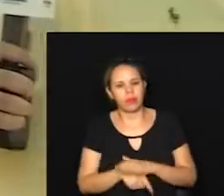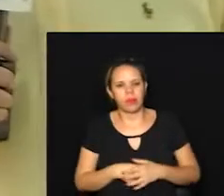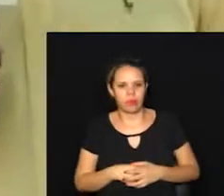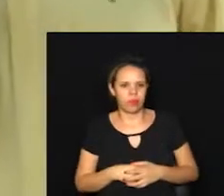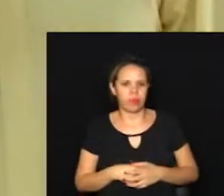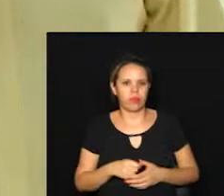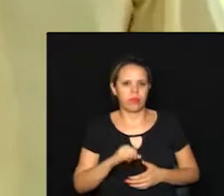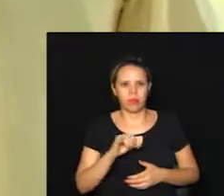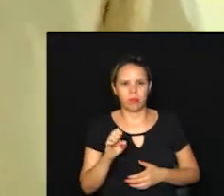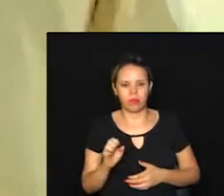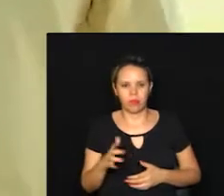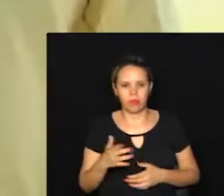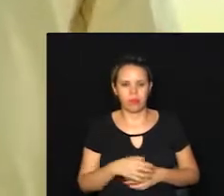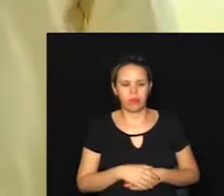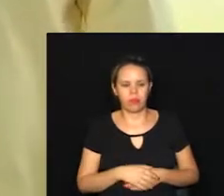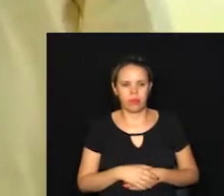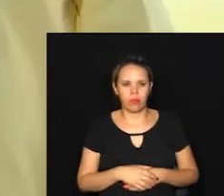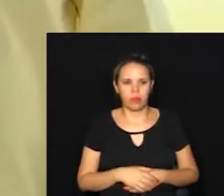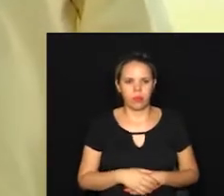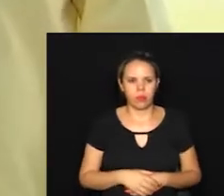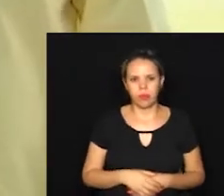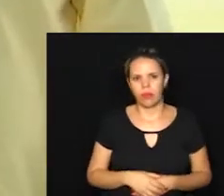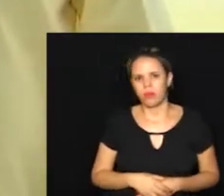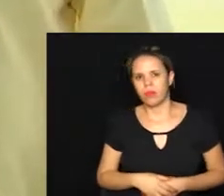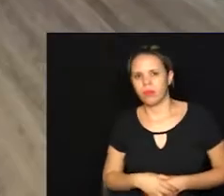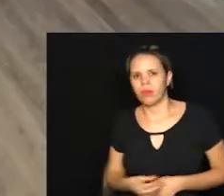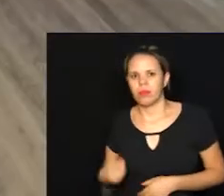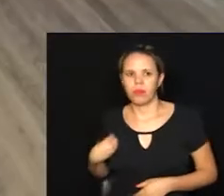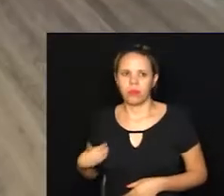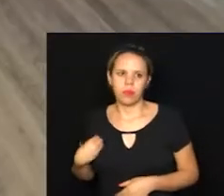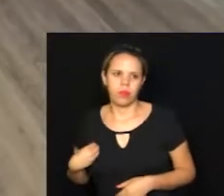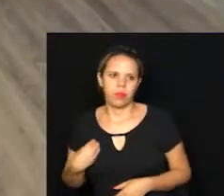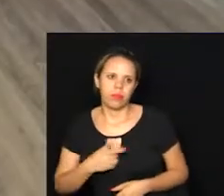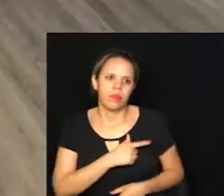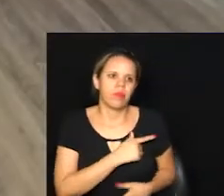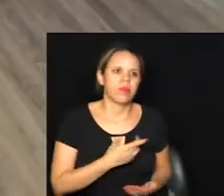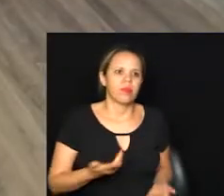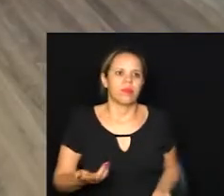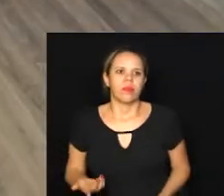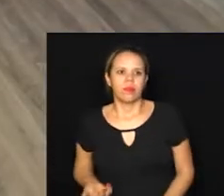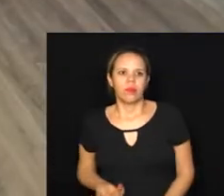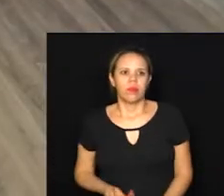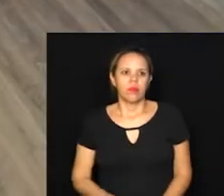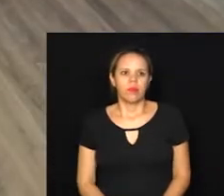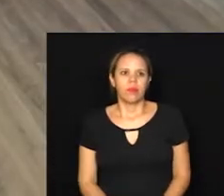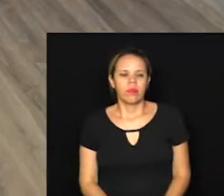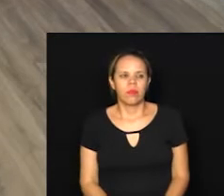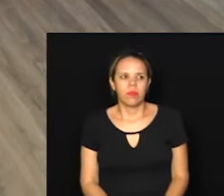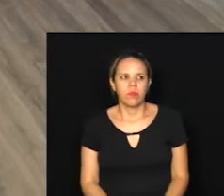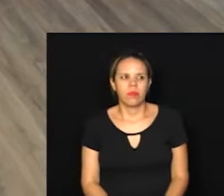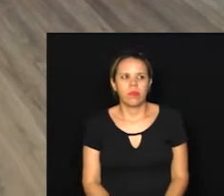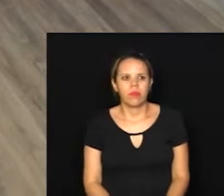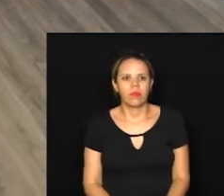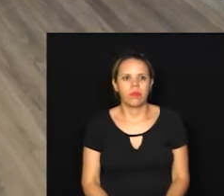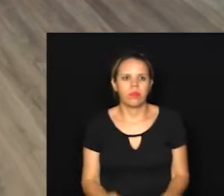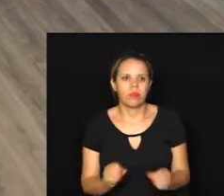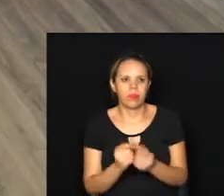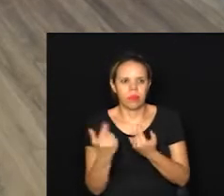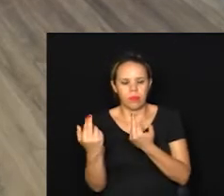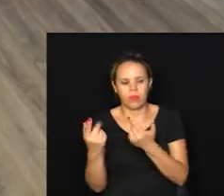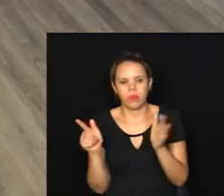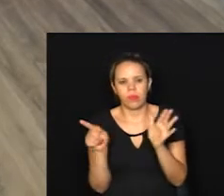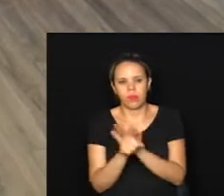para o José Ricardo Mariolane, conosco ao vivo aqui, Gabriel. Pergunta que eu fiz